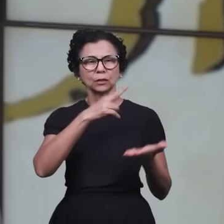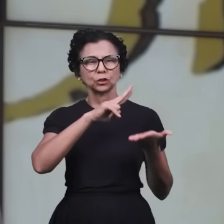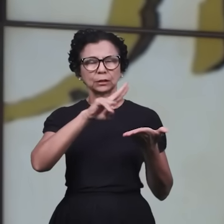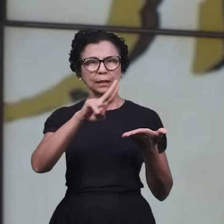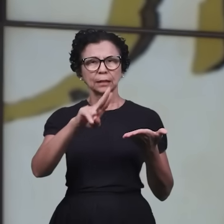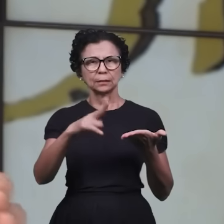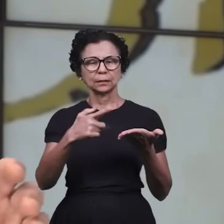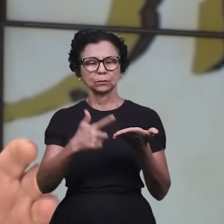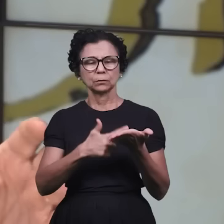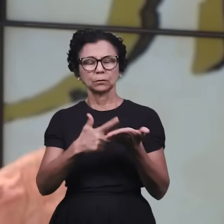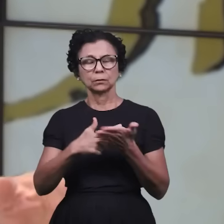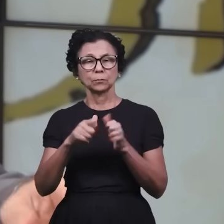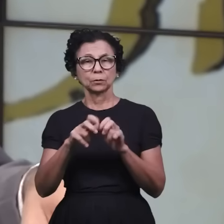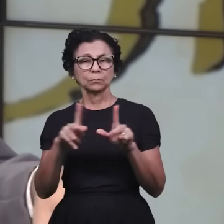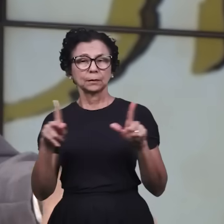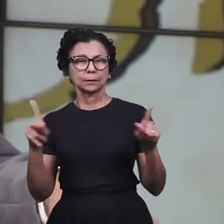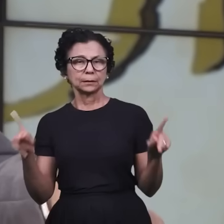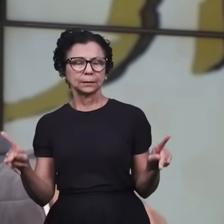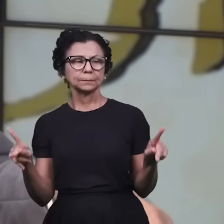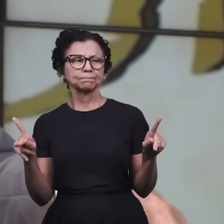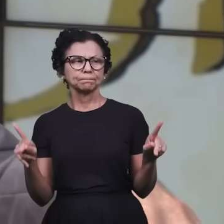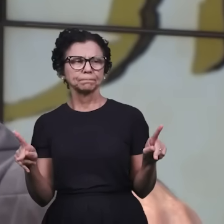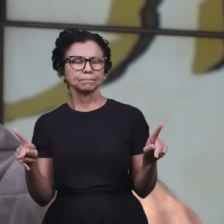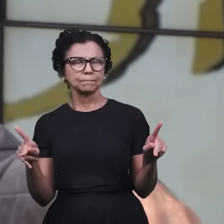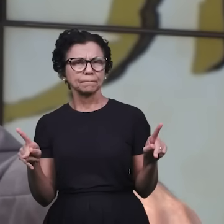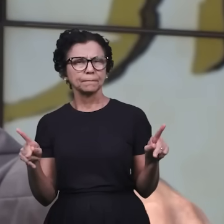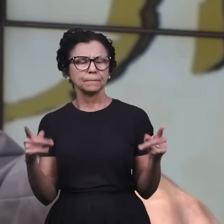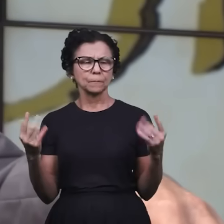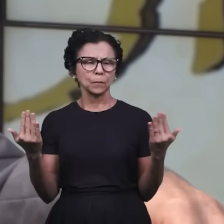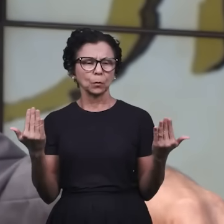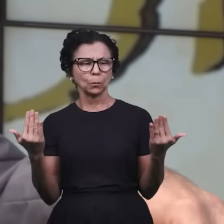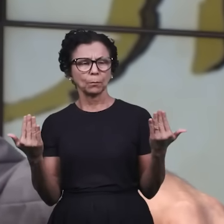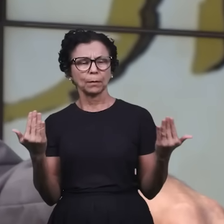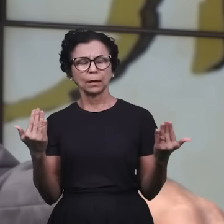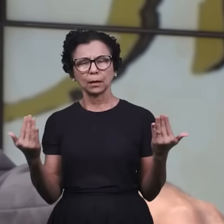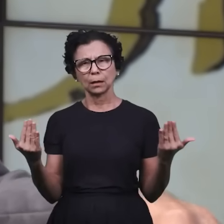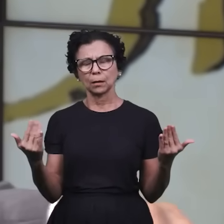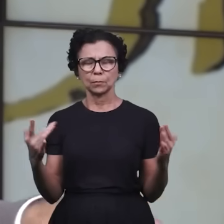desenho perfeito. Quando nós analisamos a igreja lá